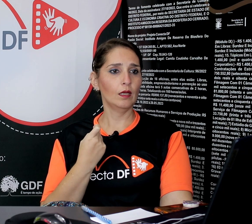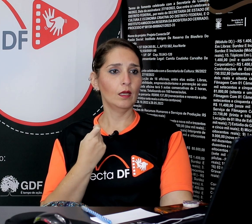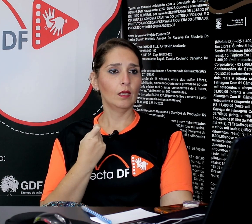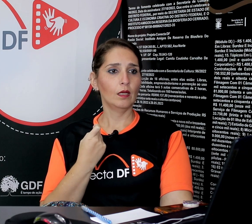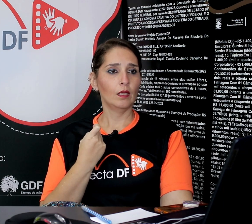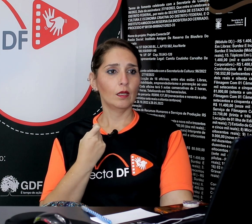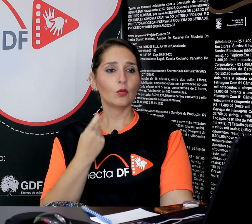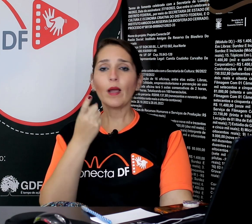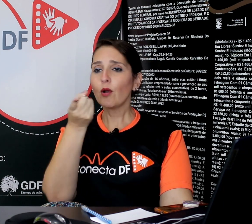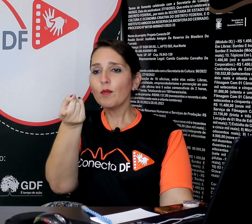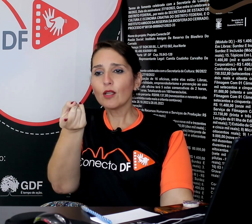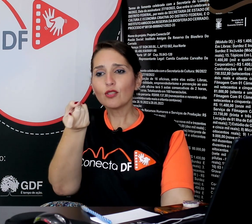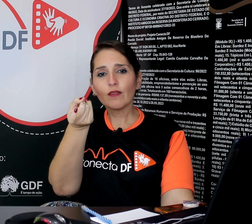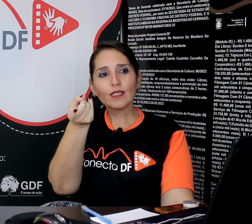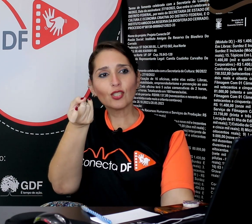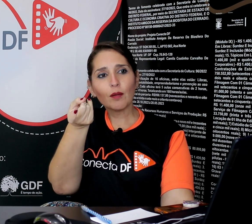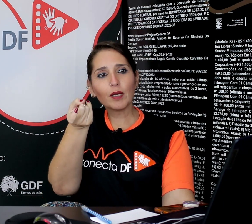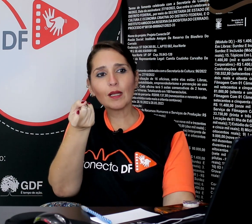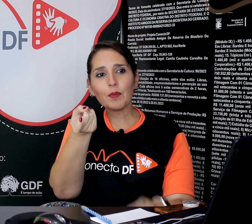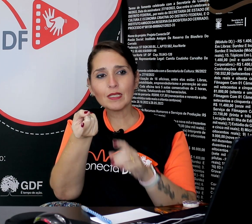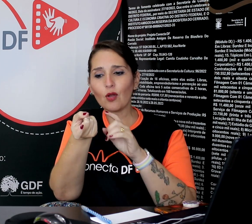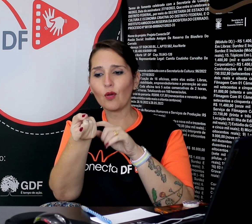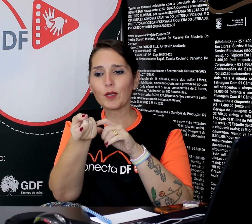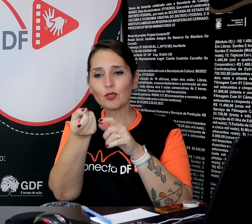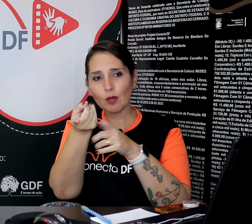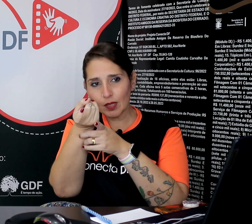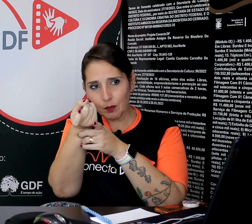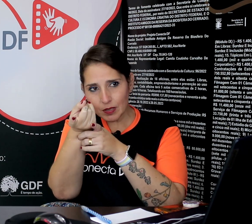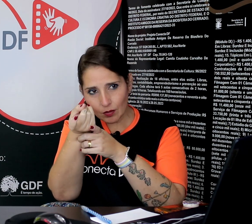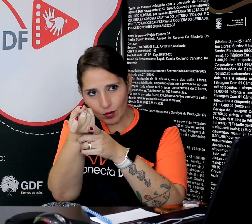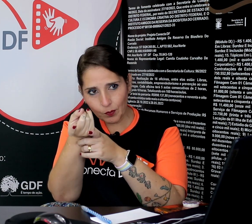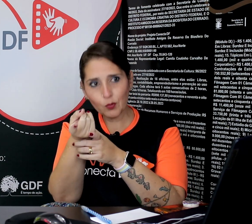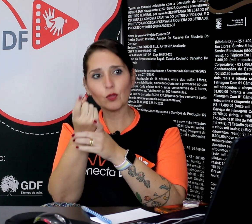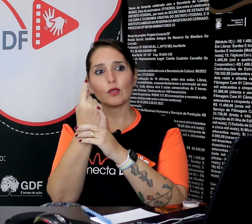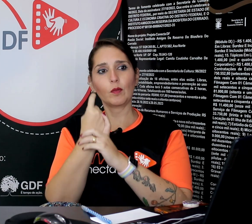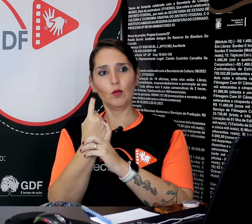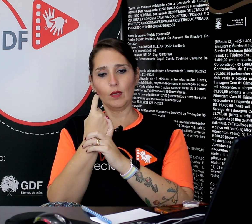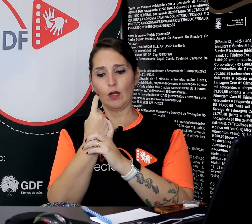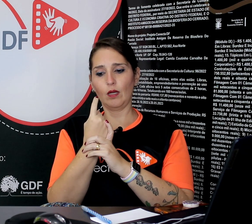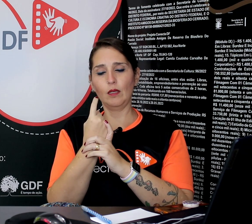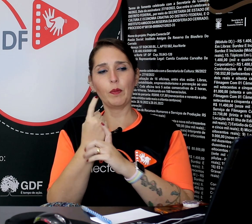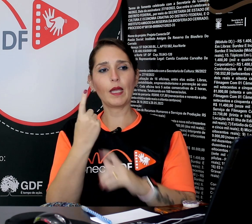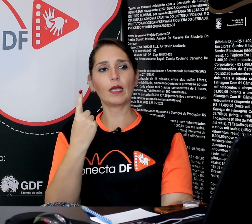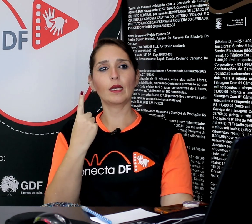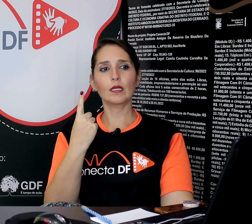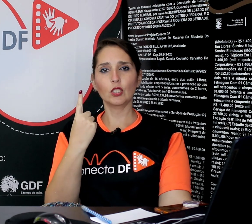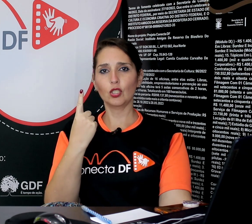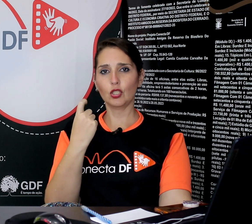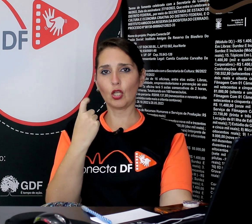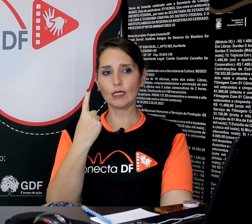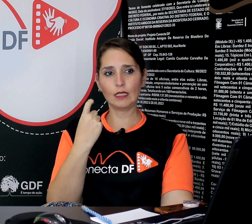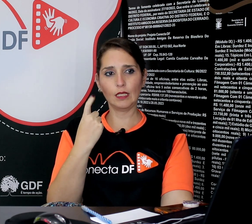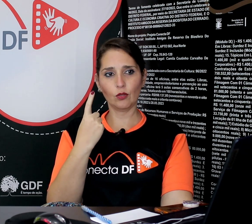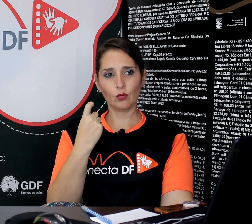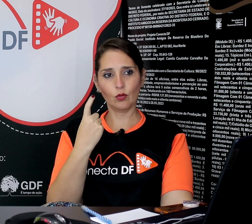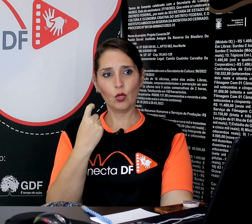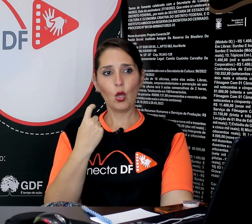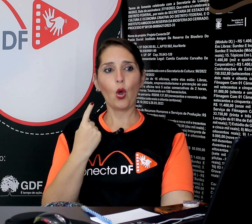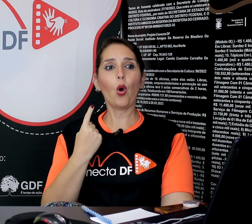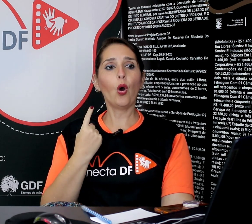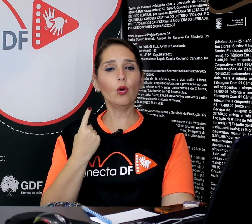Tá? Não é como se eu estivesse chamando a pessoa, porque eu chamando a pessoa, eu puxo, mão em pé,